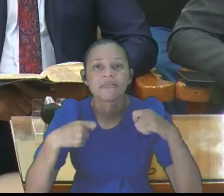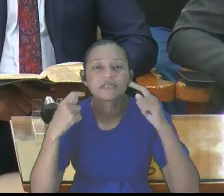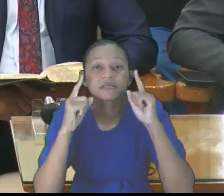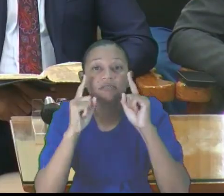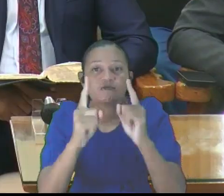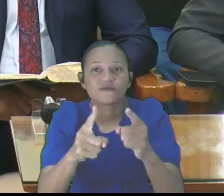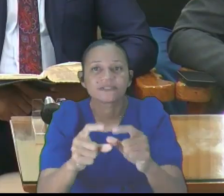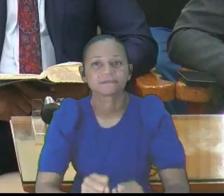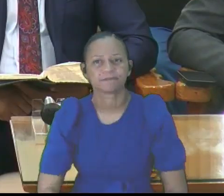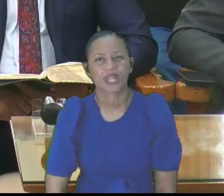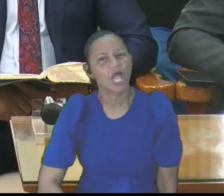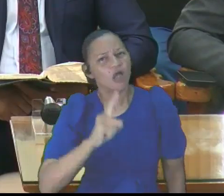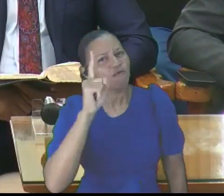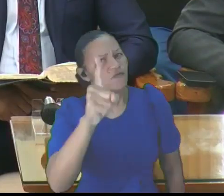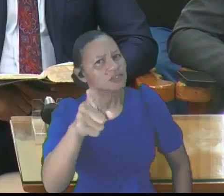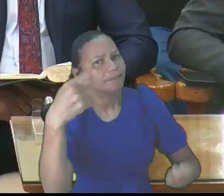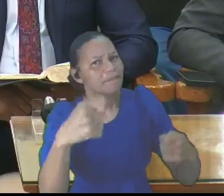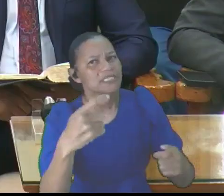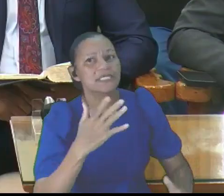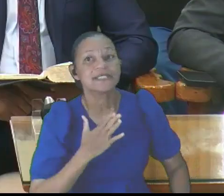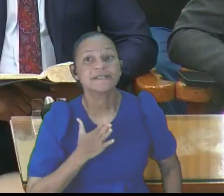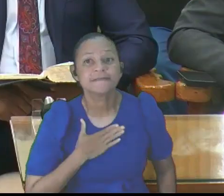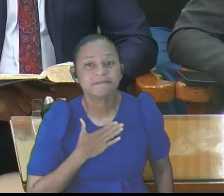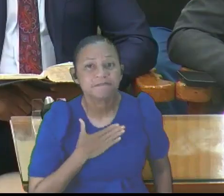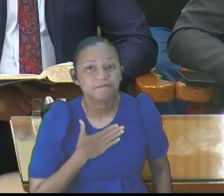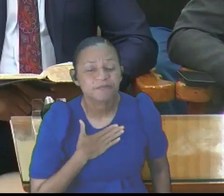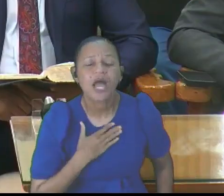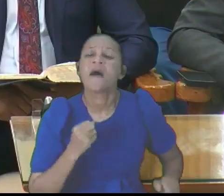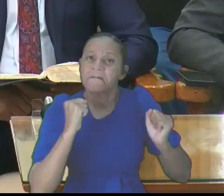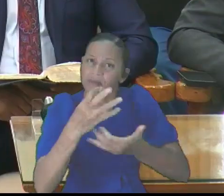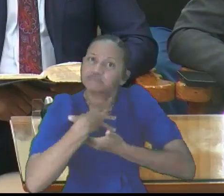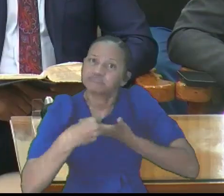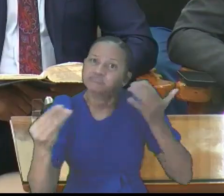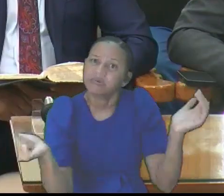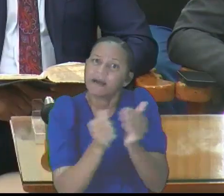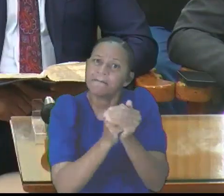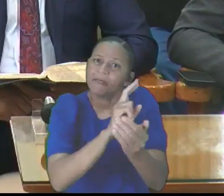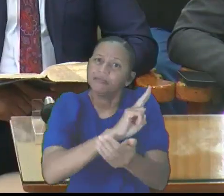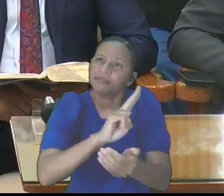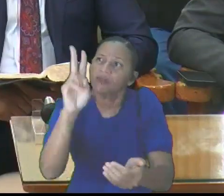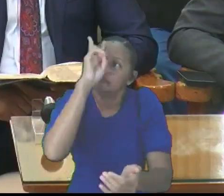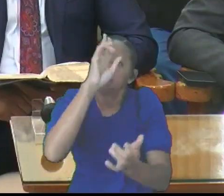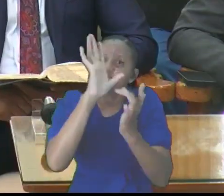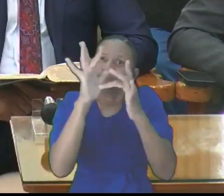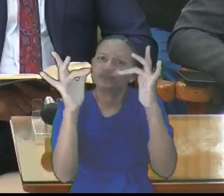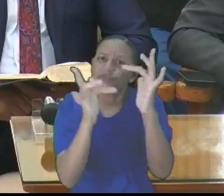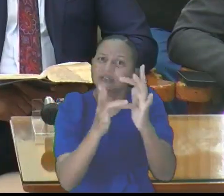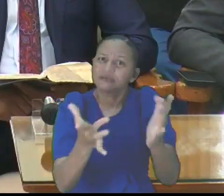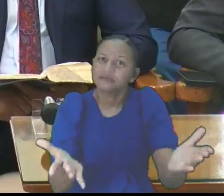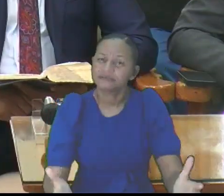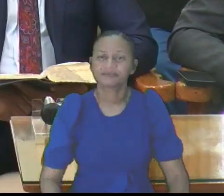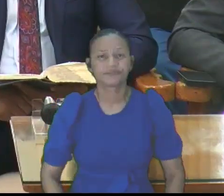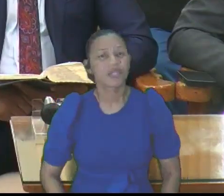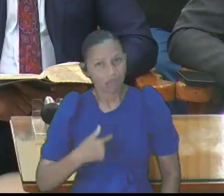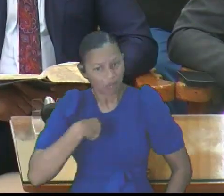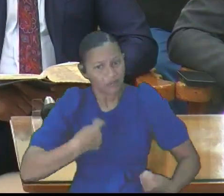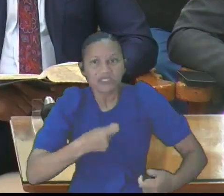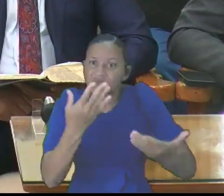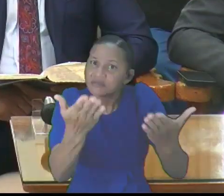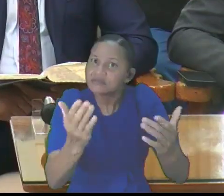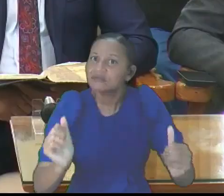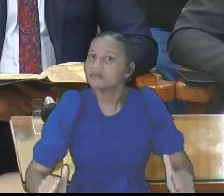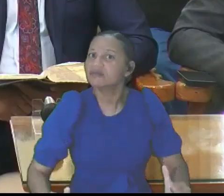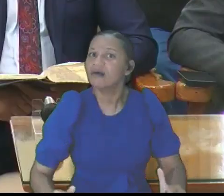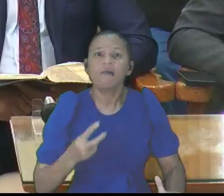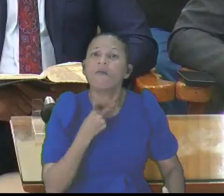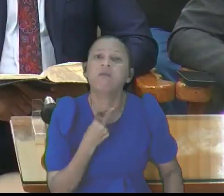e você precisa de mim. Quem pode dizer amém em nome do Senhor Jesus? Eu preciso de você. Não